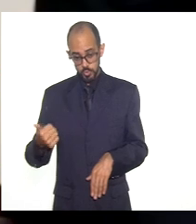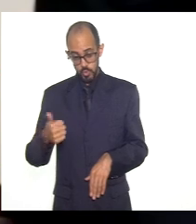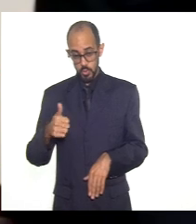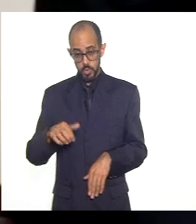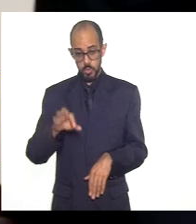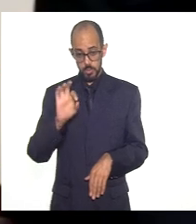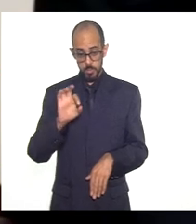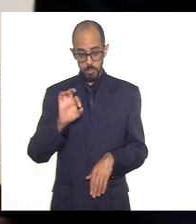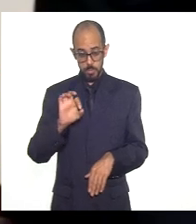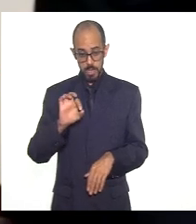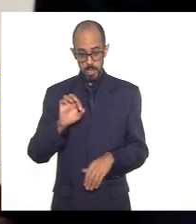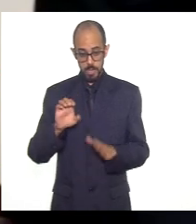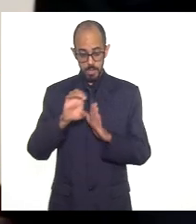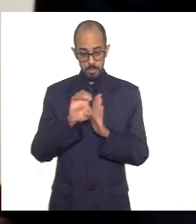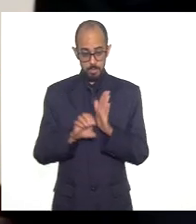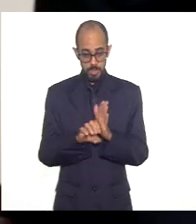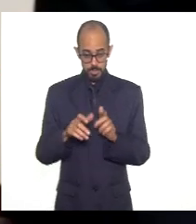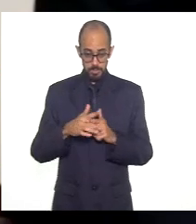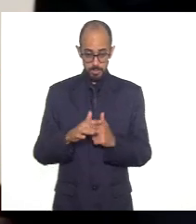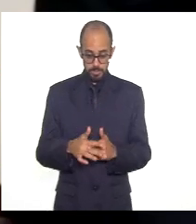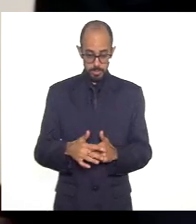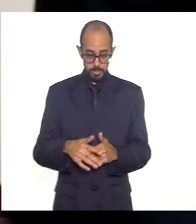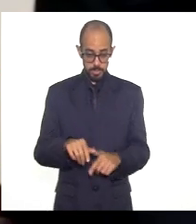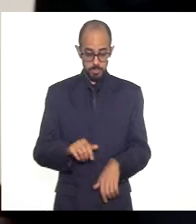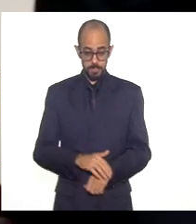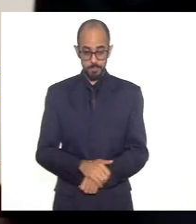82,4%. Favorável com subemendas